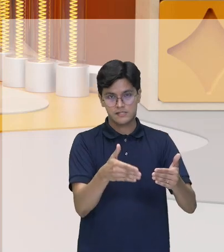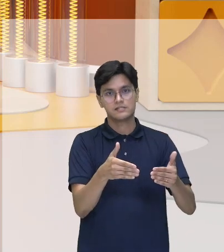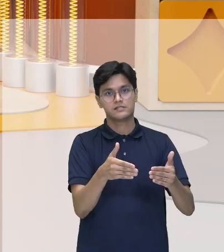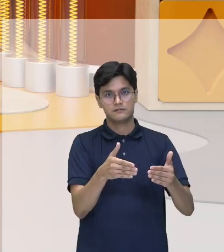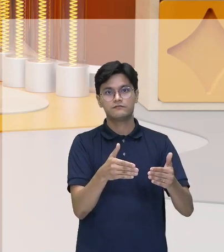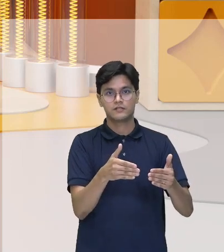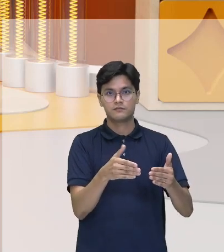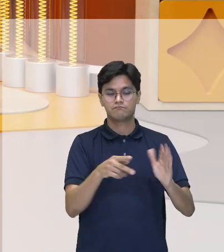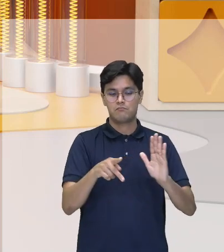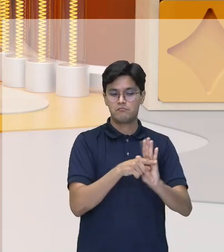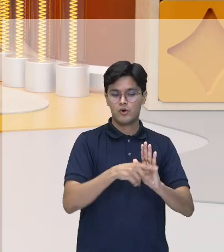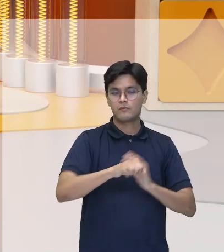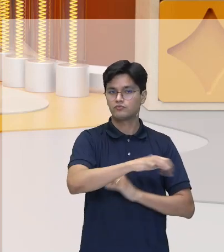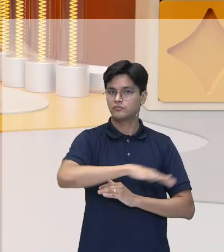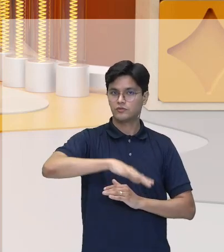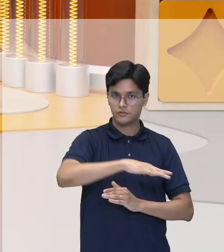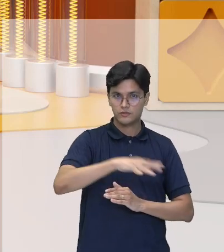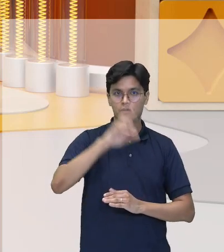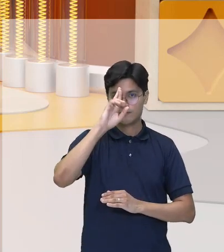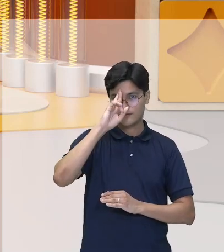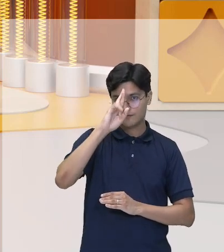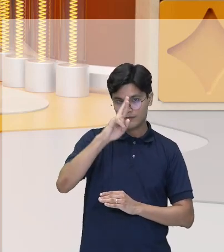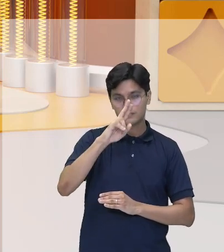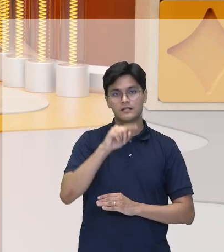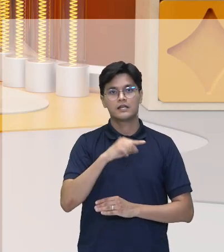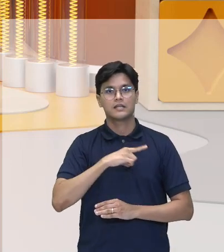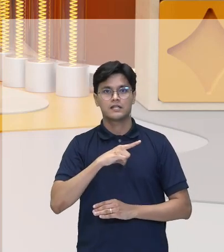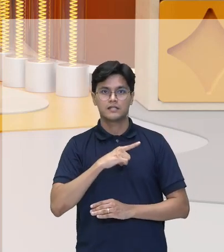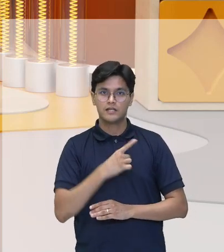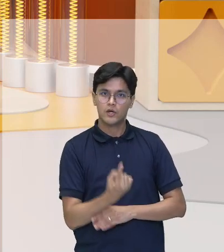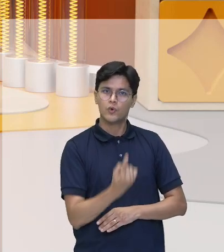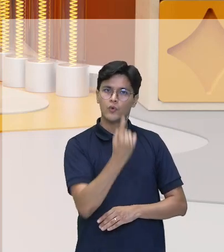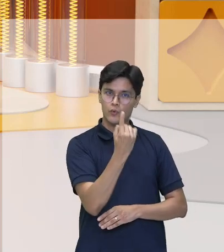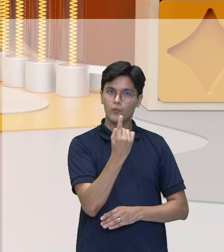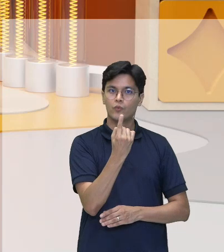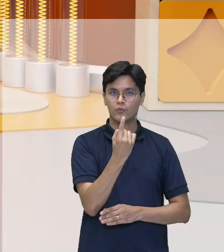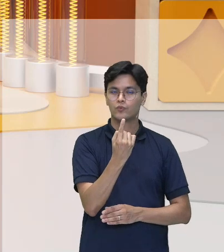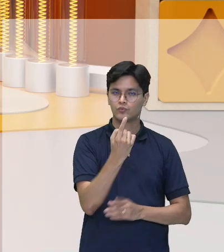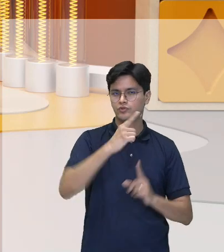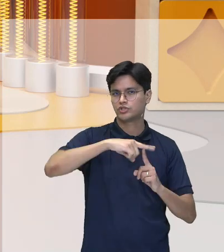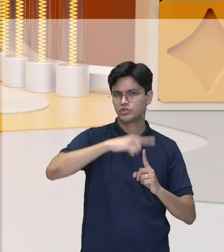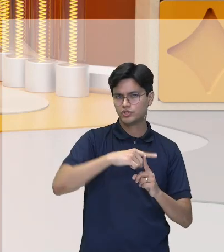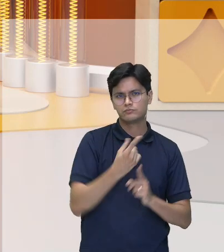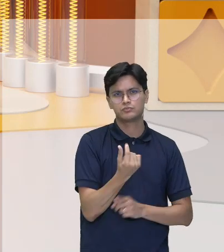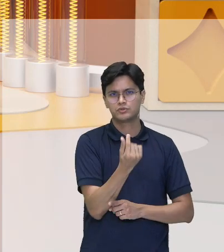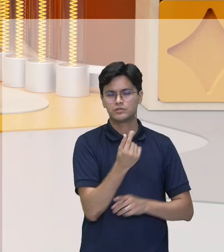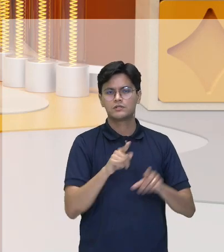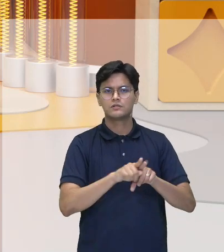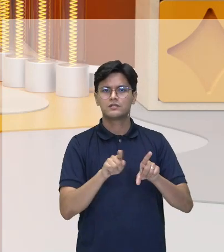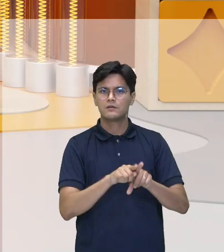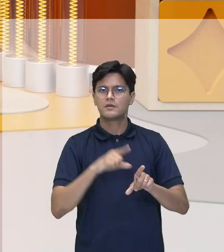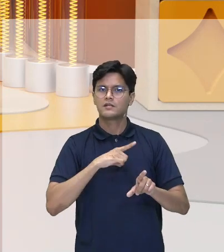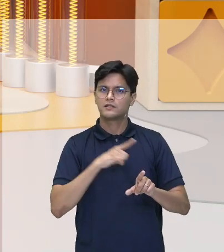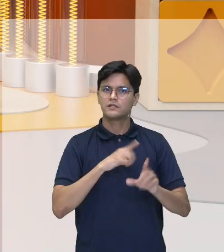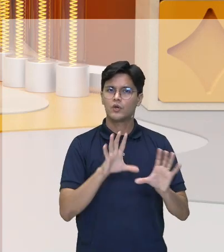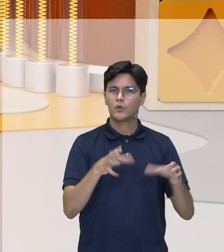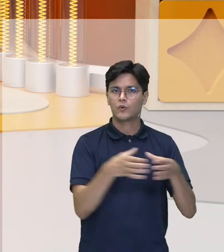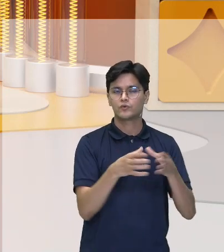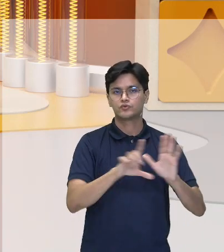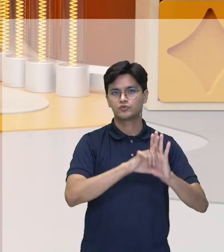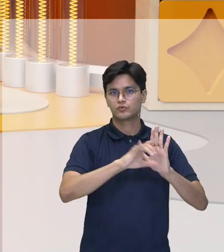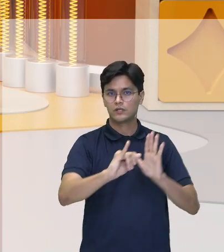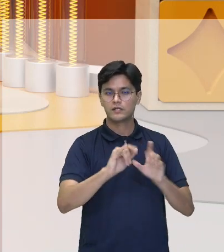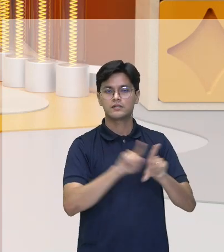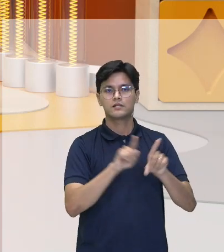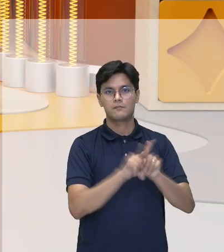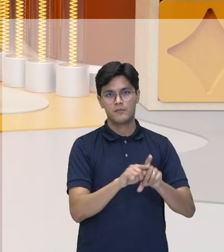dos princípios da Antiguidade Clássica, que, por muito tempo, durante todo esse período medieval, ele foi deixado